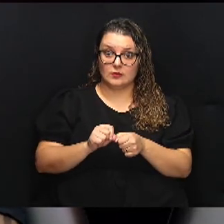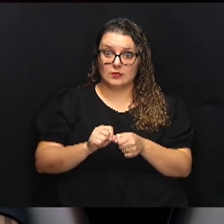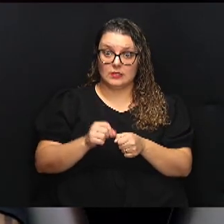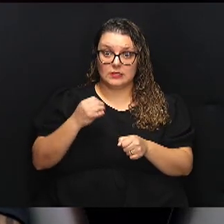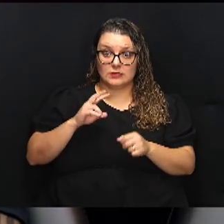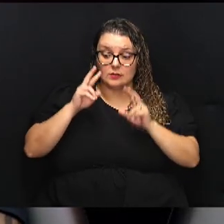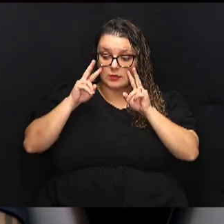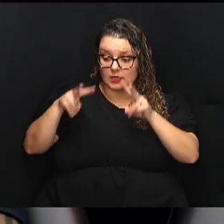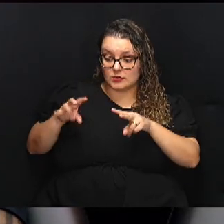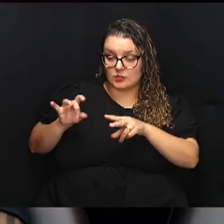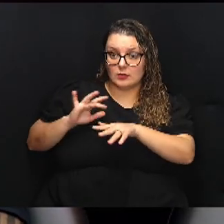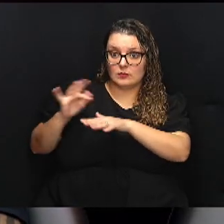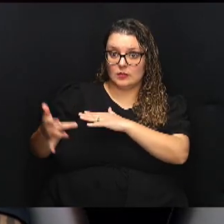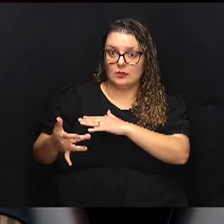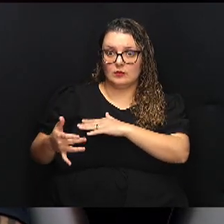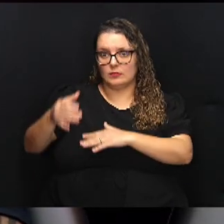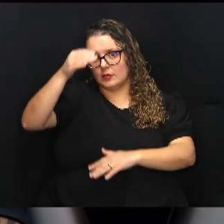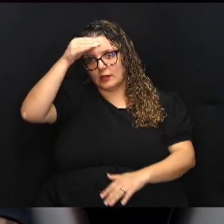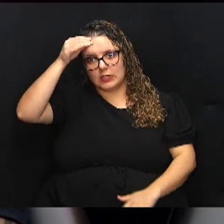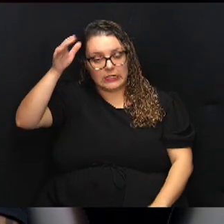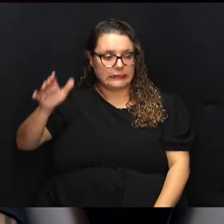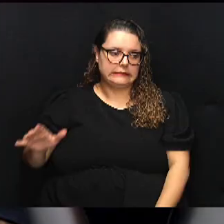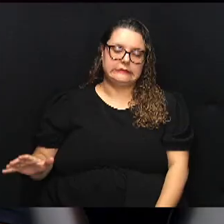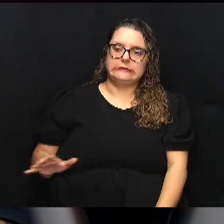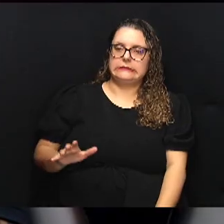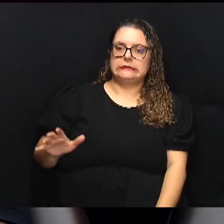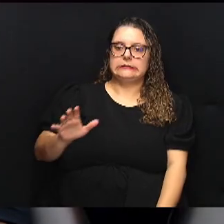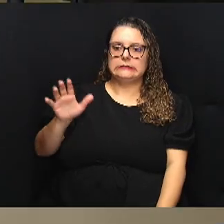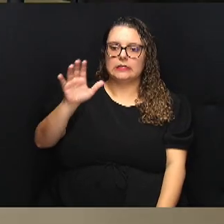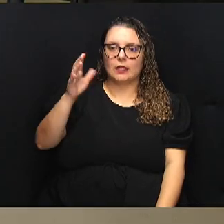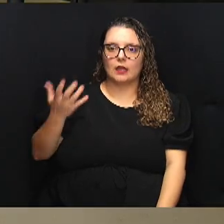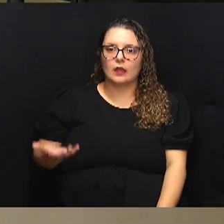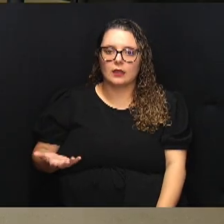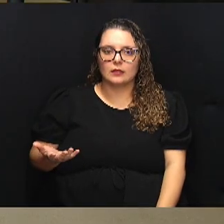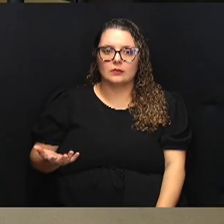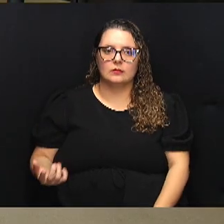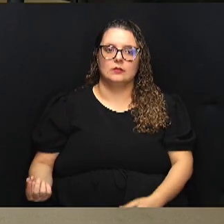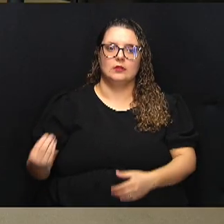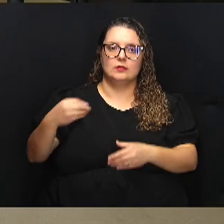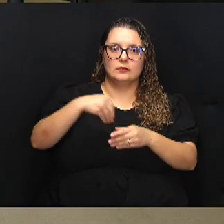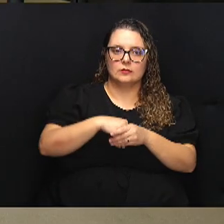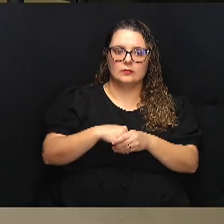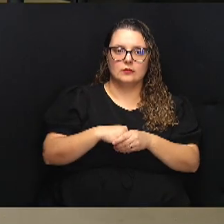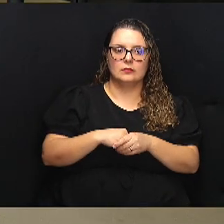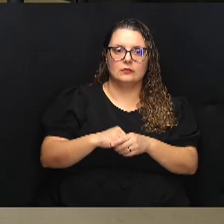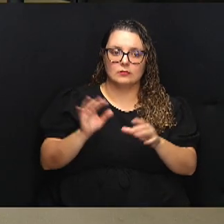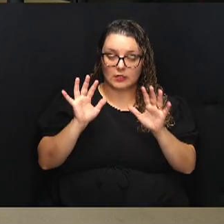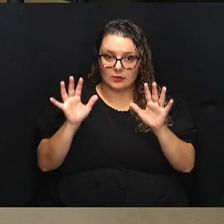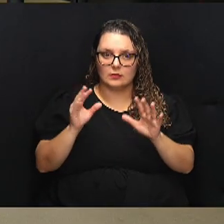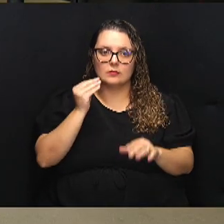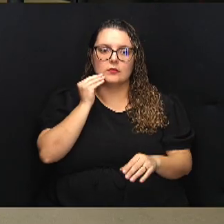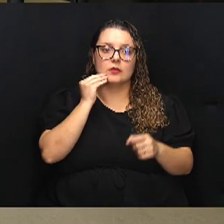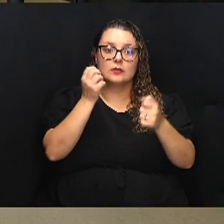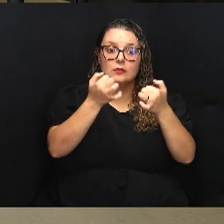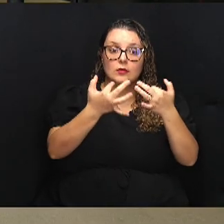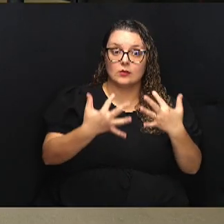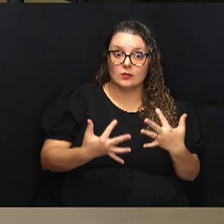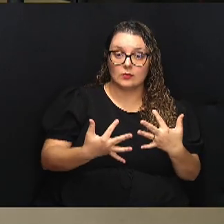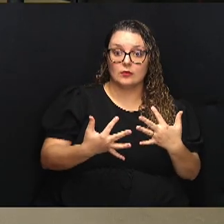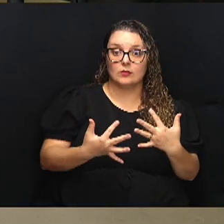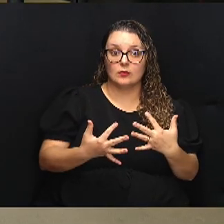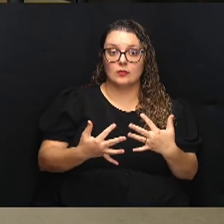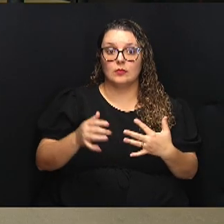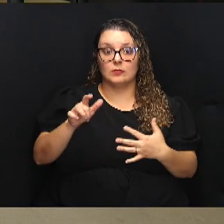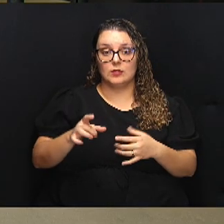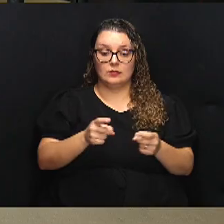a mídia, o meu cliente é muito caro. É muito caro trazer ele. Mas olha os funis, deixa eu te tentar explicar um pouquinho. O cara que vende